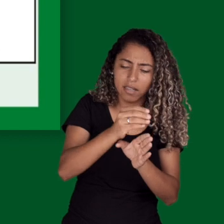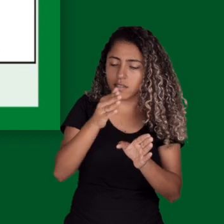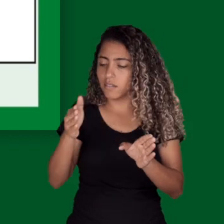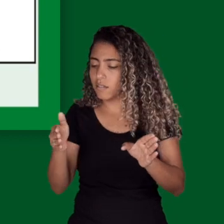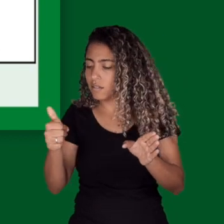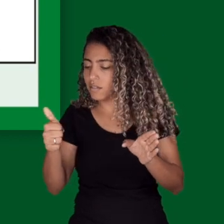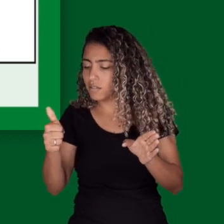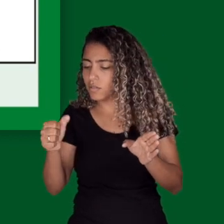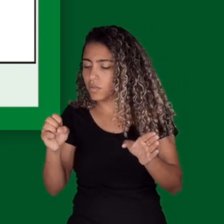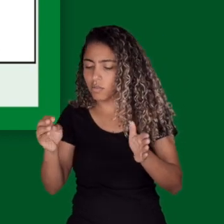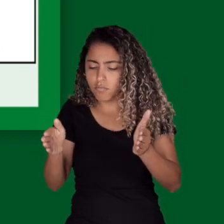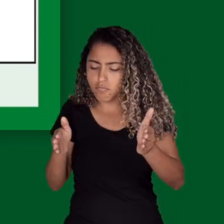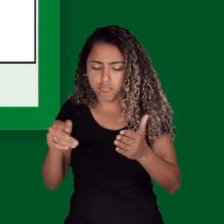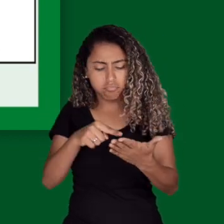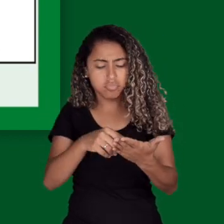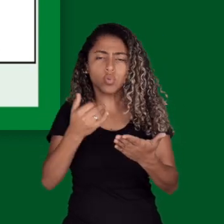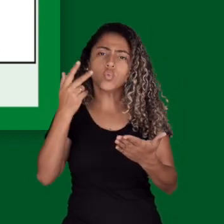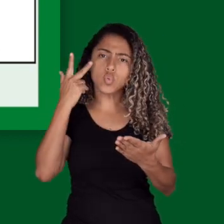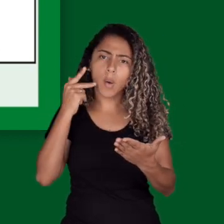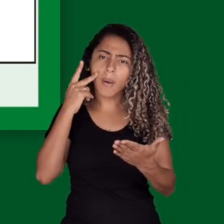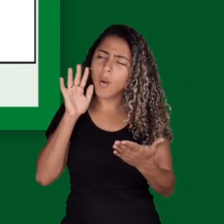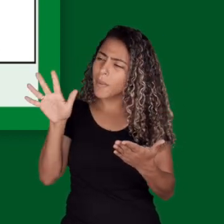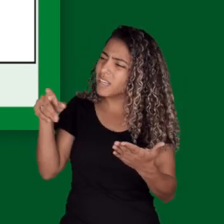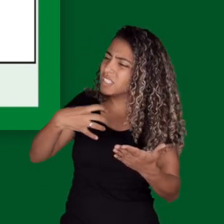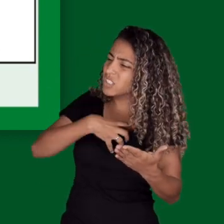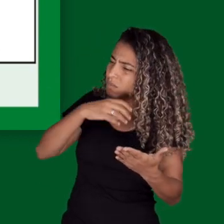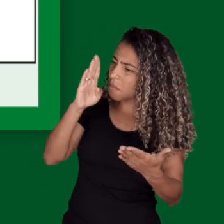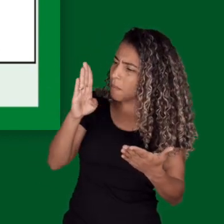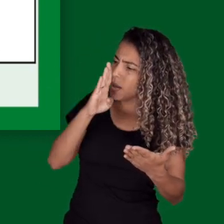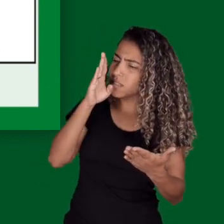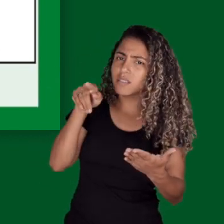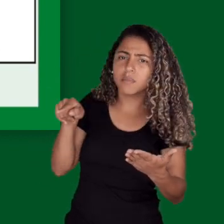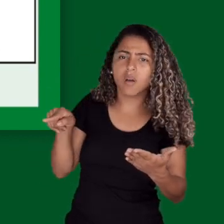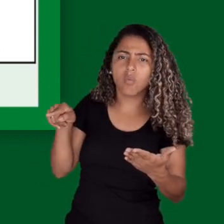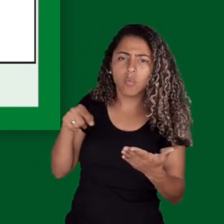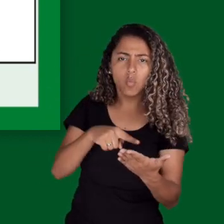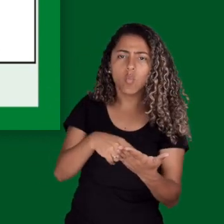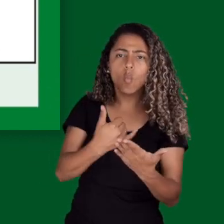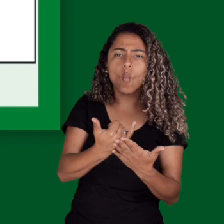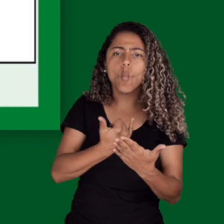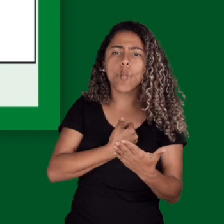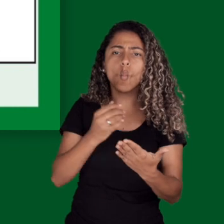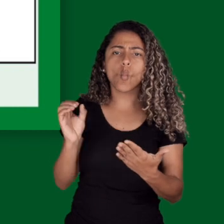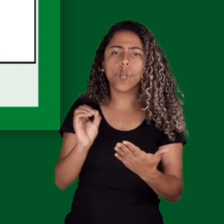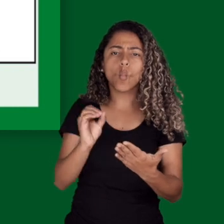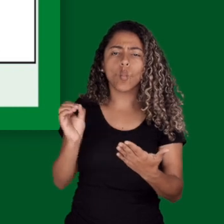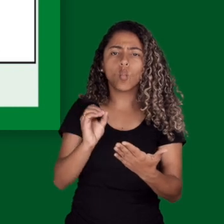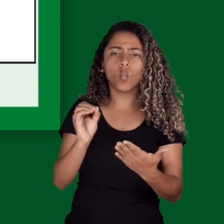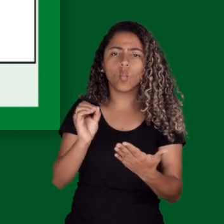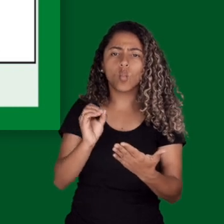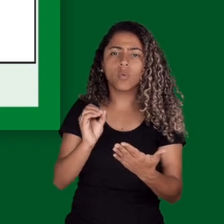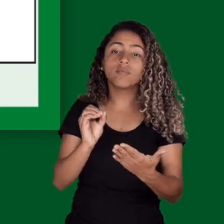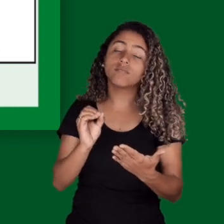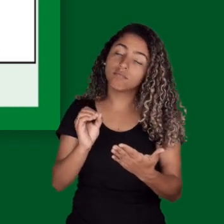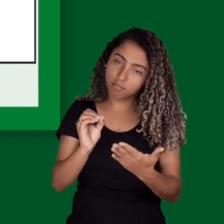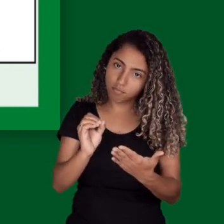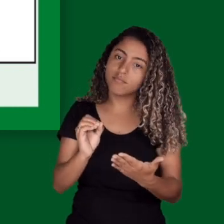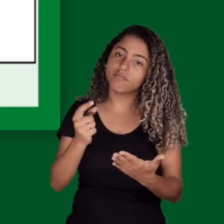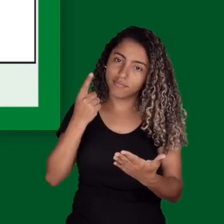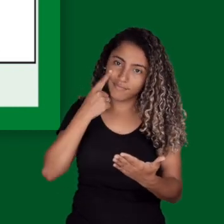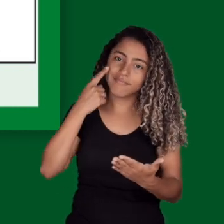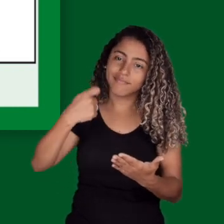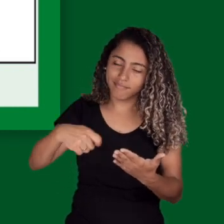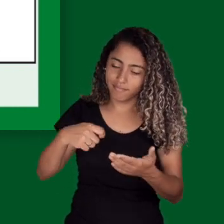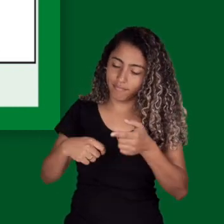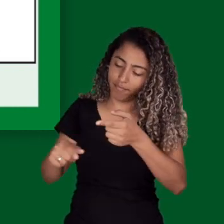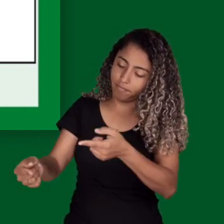70 a 180. Se o aluno está com algum sintoma, mas o sensor não está indicando uma glicose alta ou baixa, a